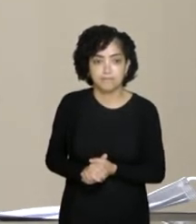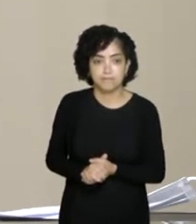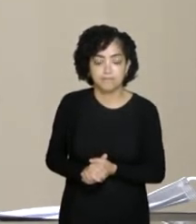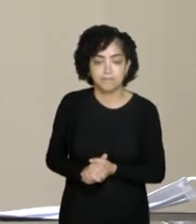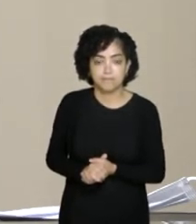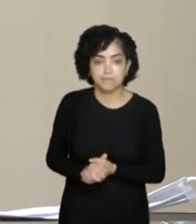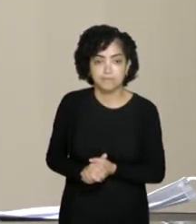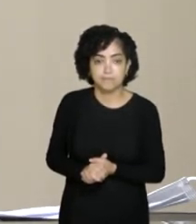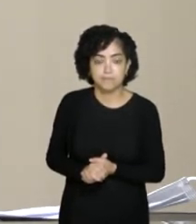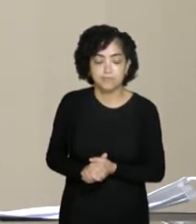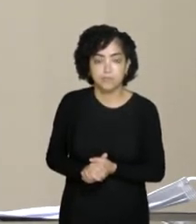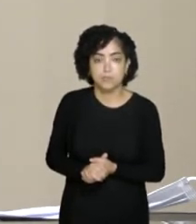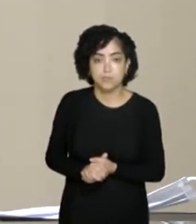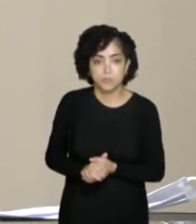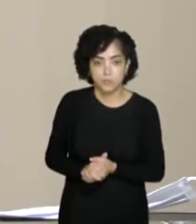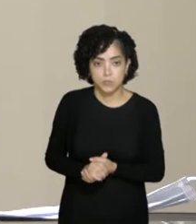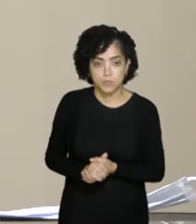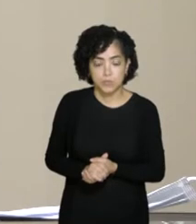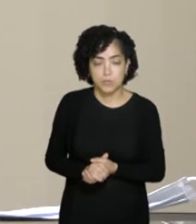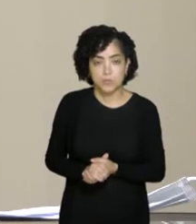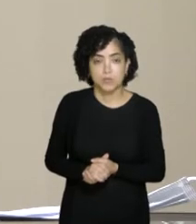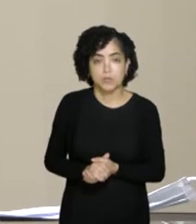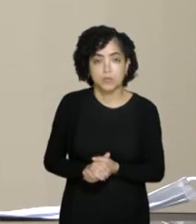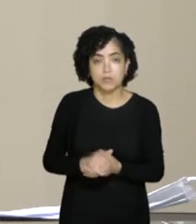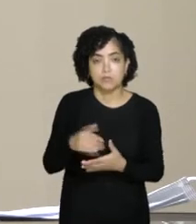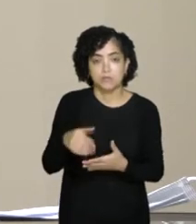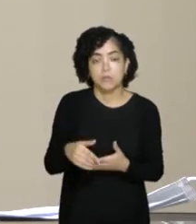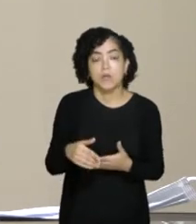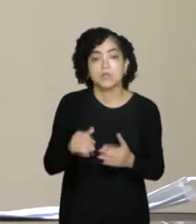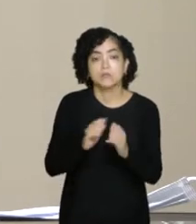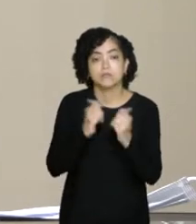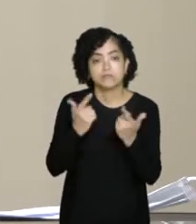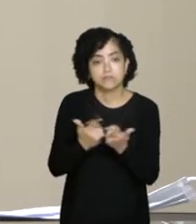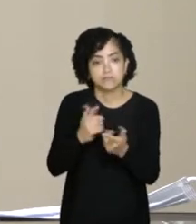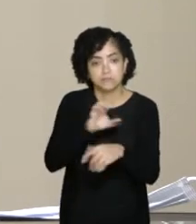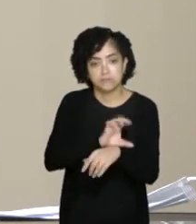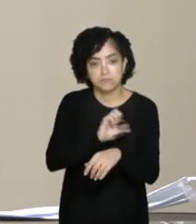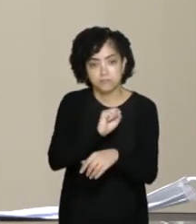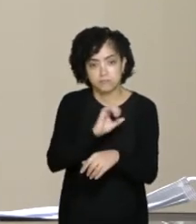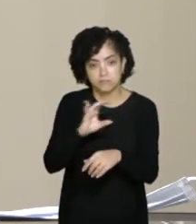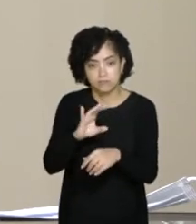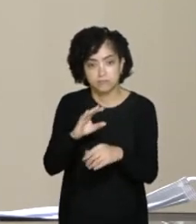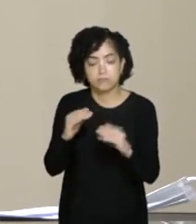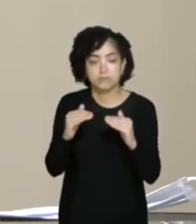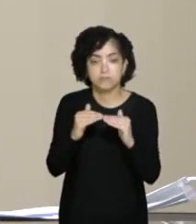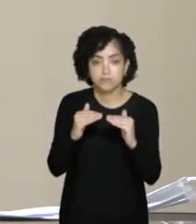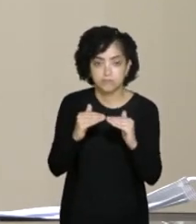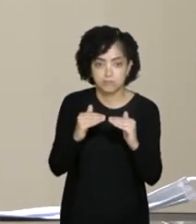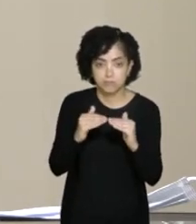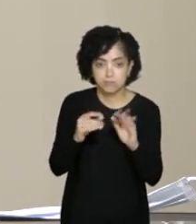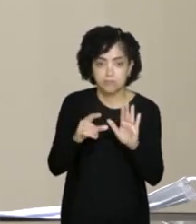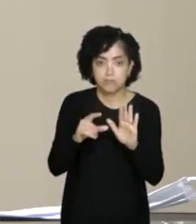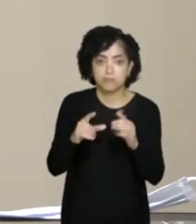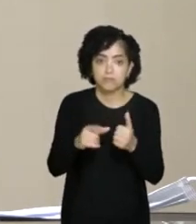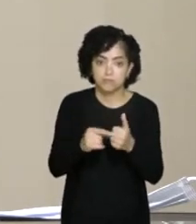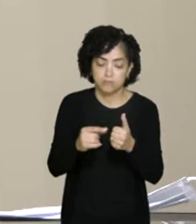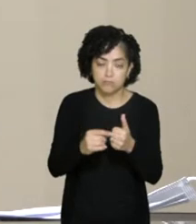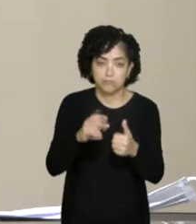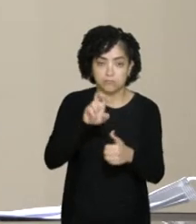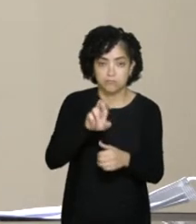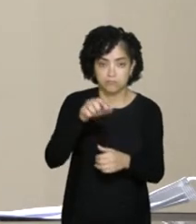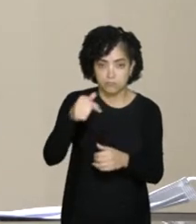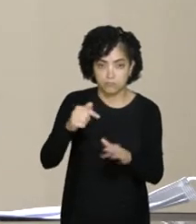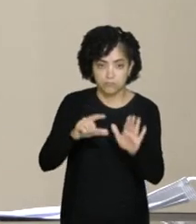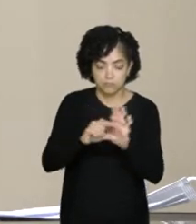A mesa da Assembleia Legislativa do Estado de Santa Catarina, em conformidade com o disposto no artigo 57 do